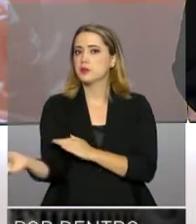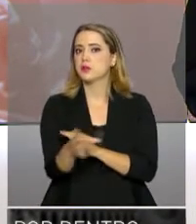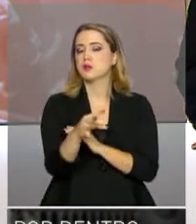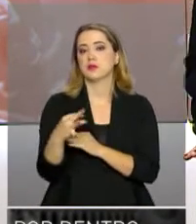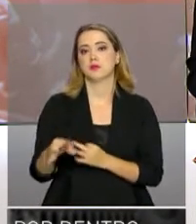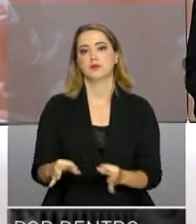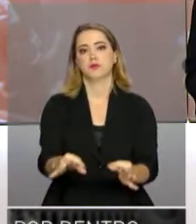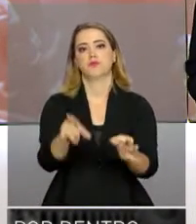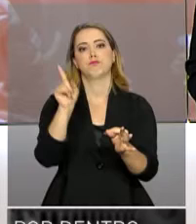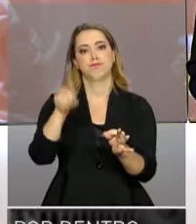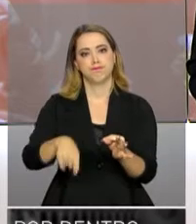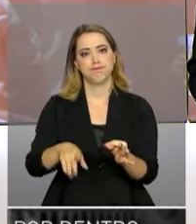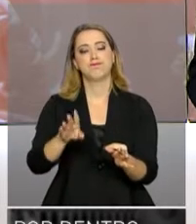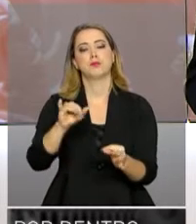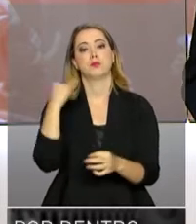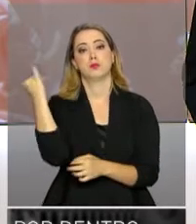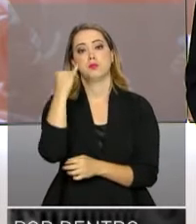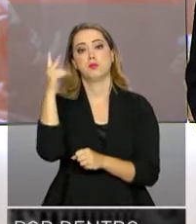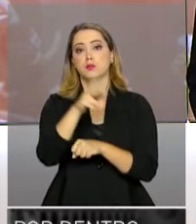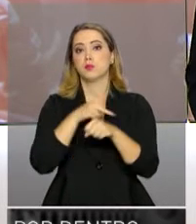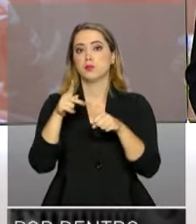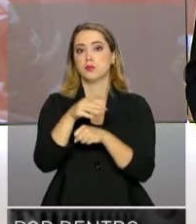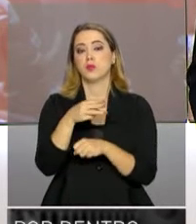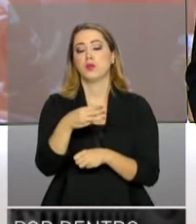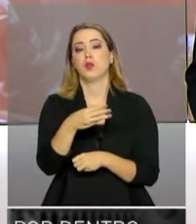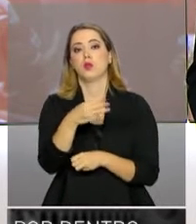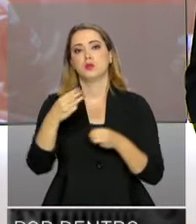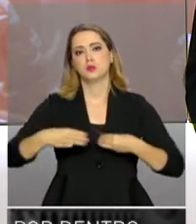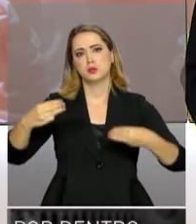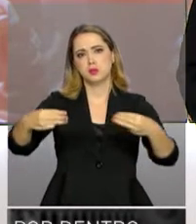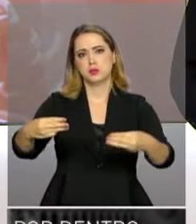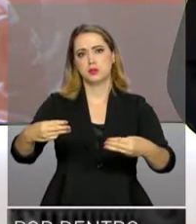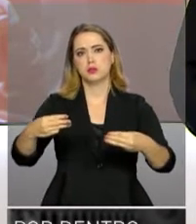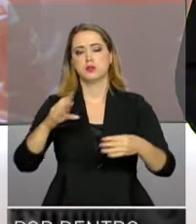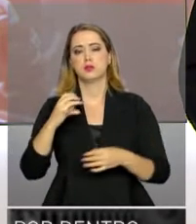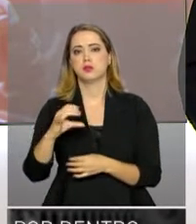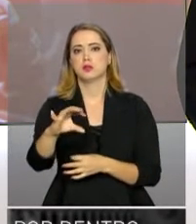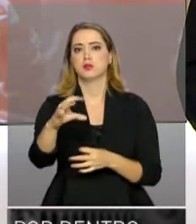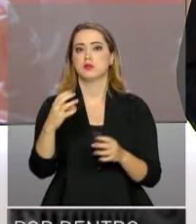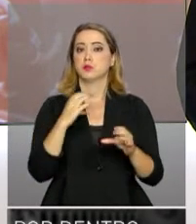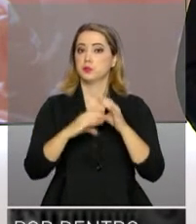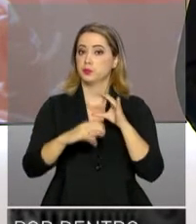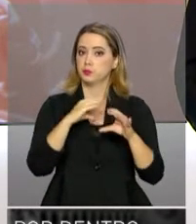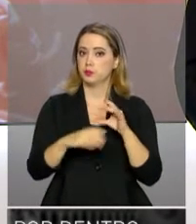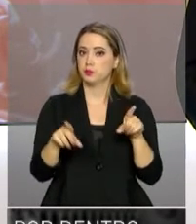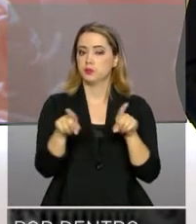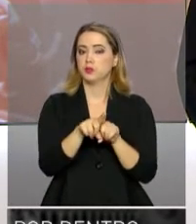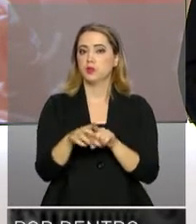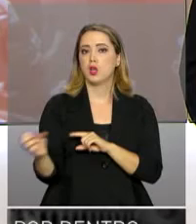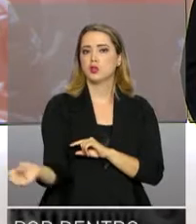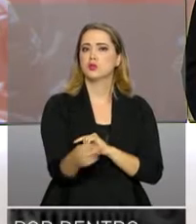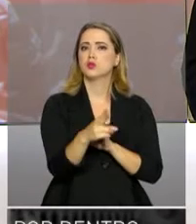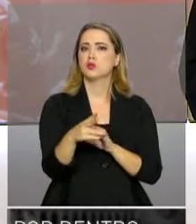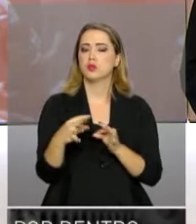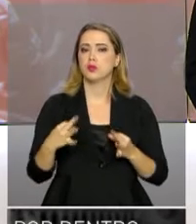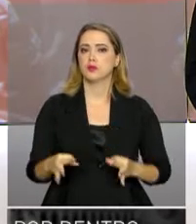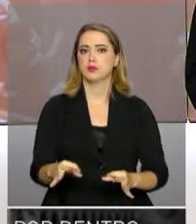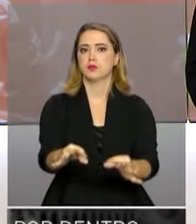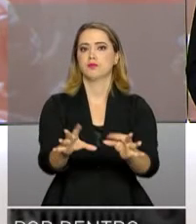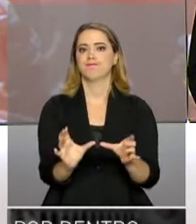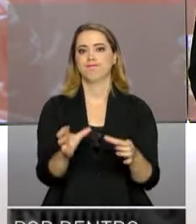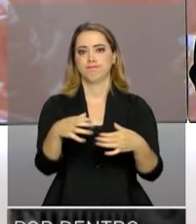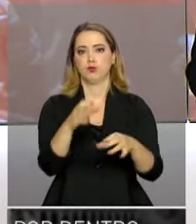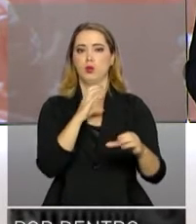inovação é primordial para o país. Segundo o Ministério da Ciência, Tecnologia, Inovações e Comunicações, a modernização no